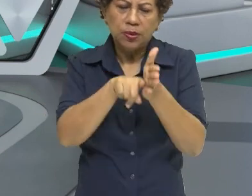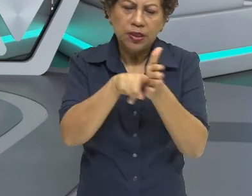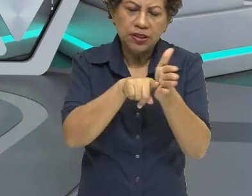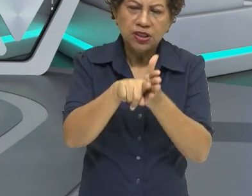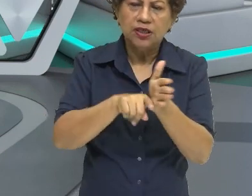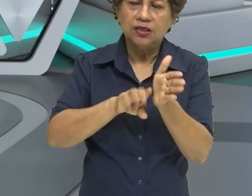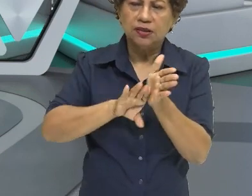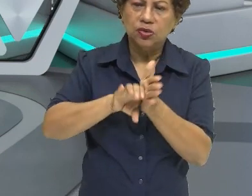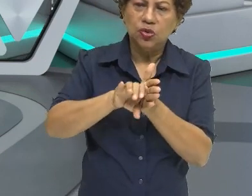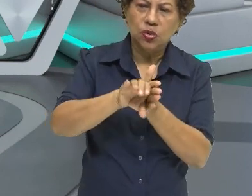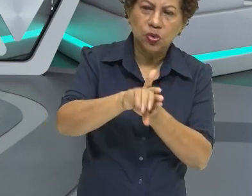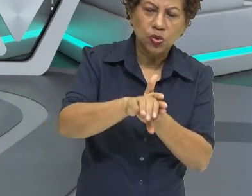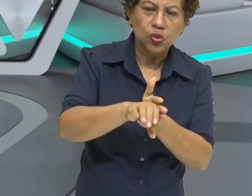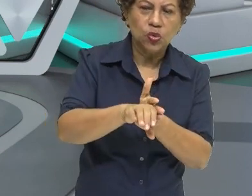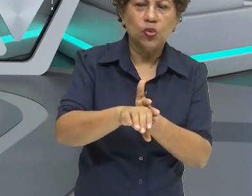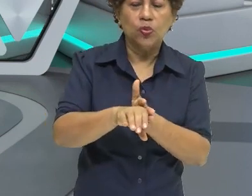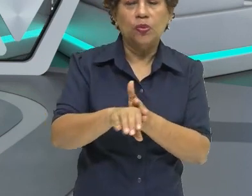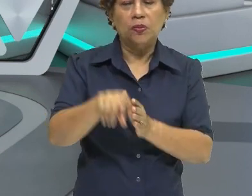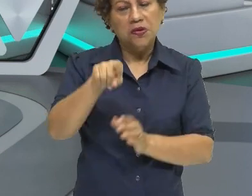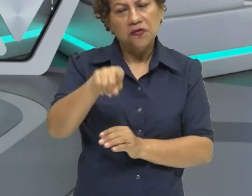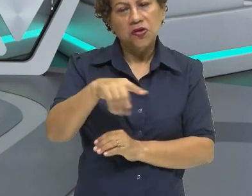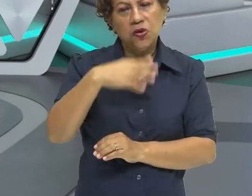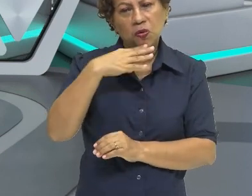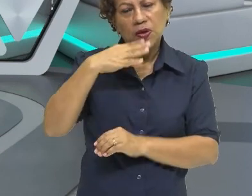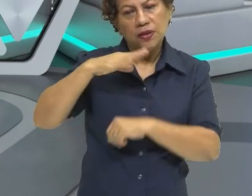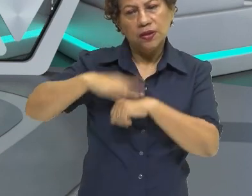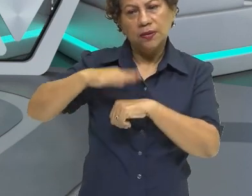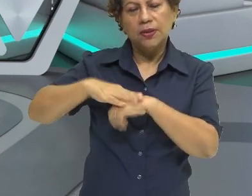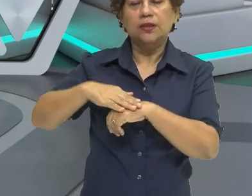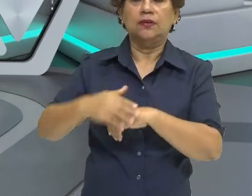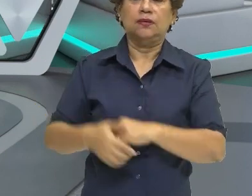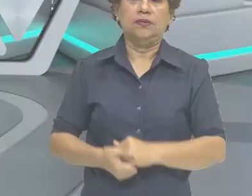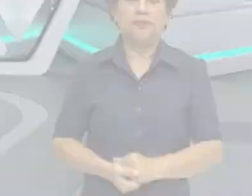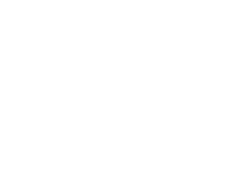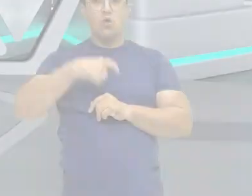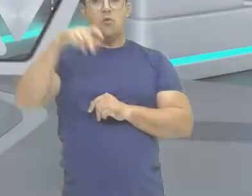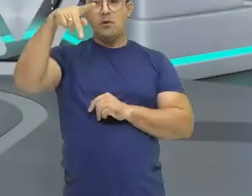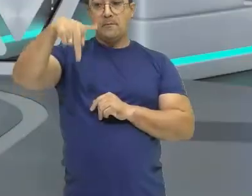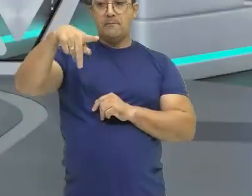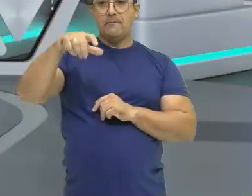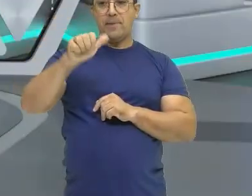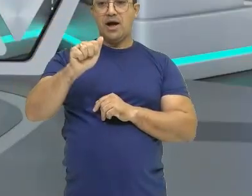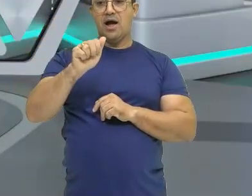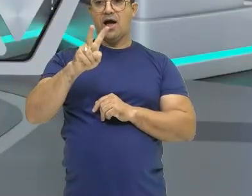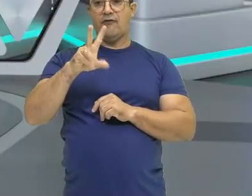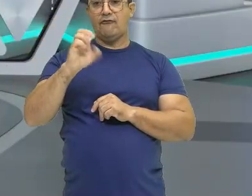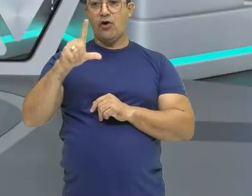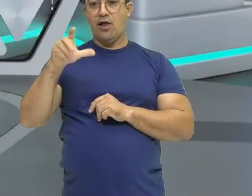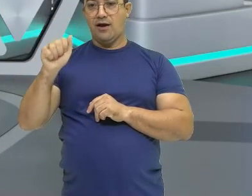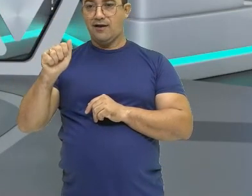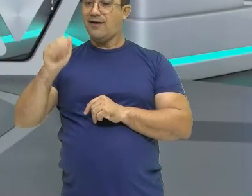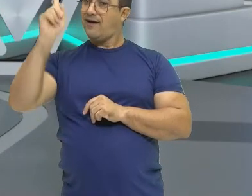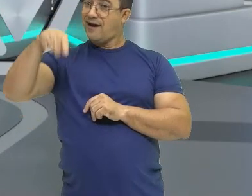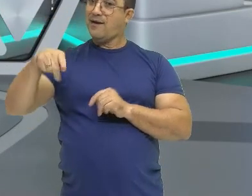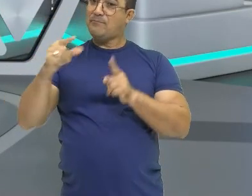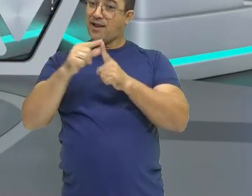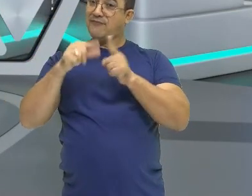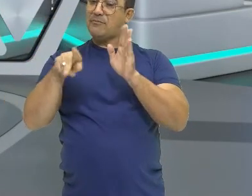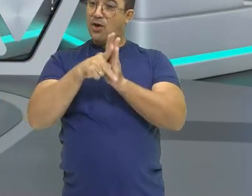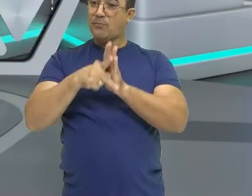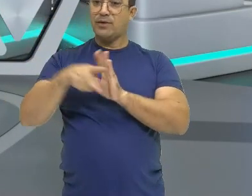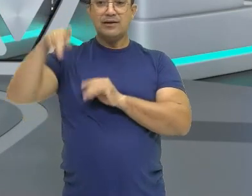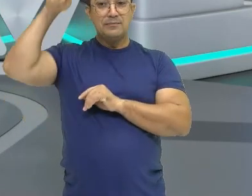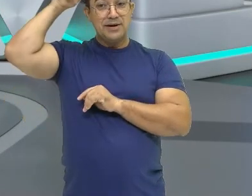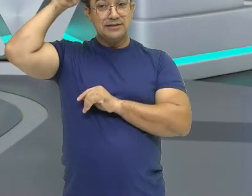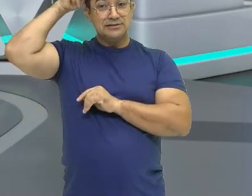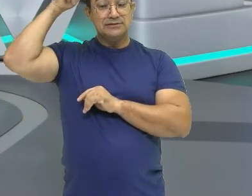pesquisem algum desses elementos para vocês visualizarem melhor, ok? Hoje nós falamos sobre folclore e amanhã nós temos